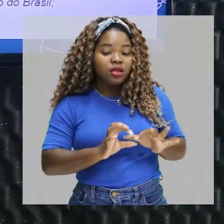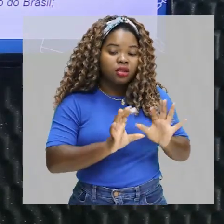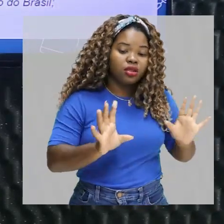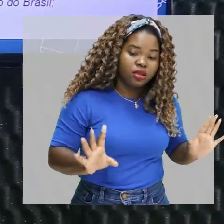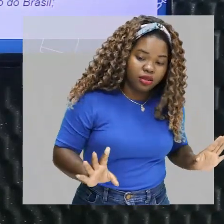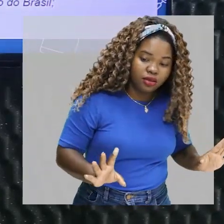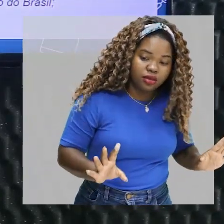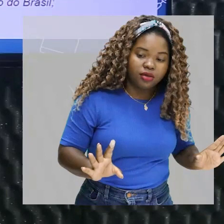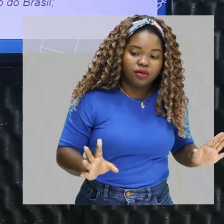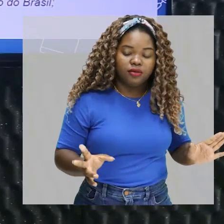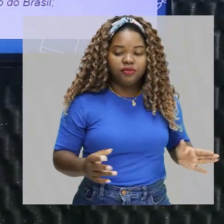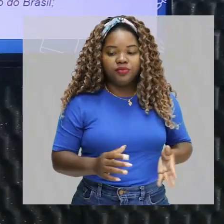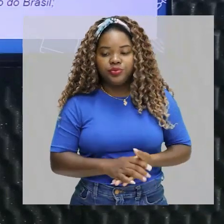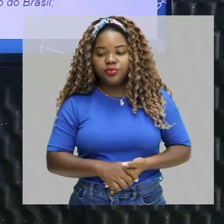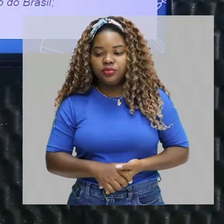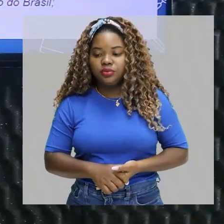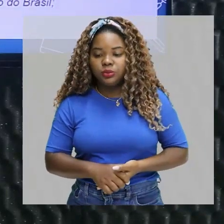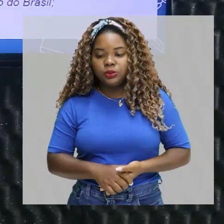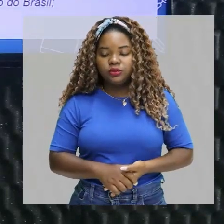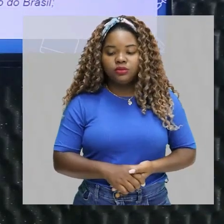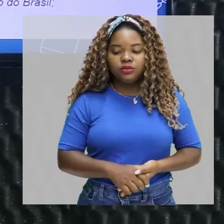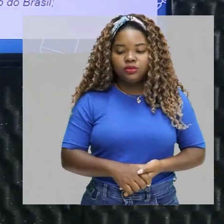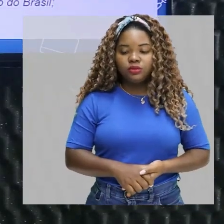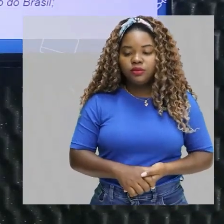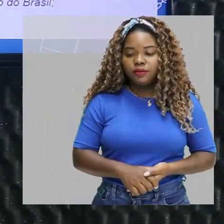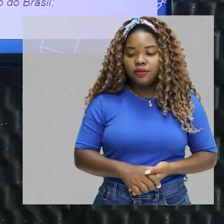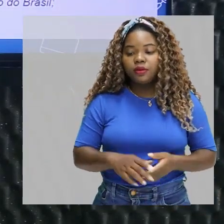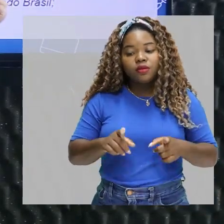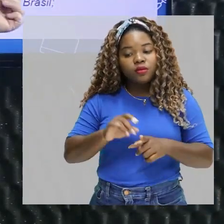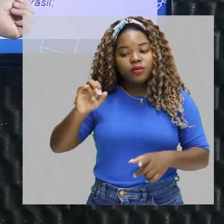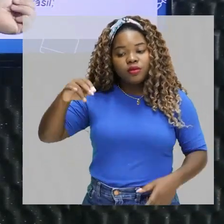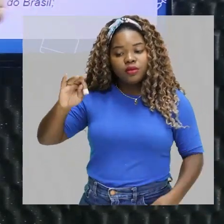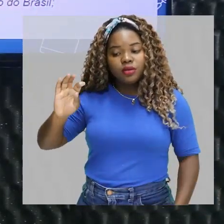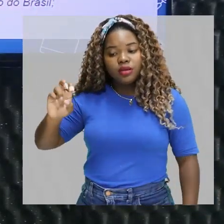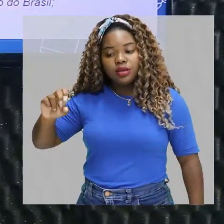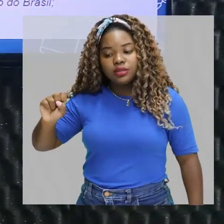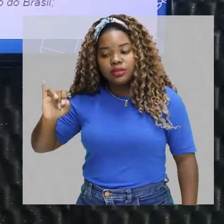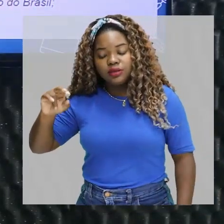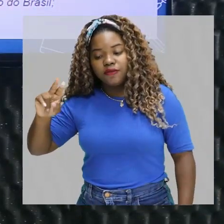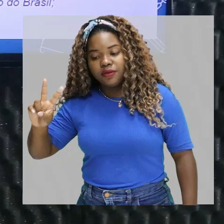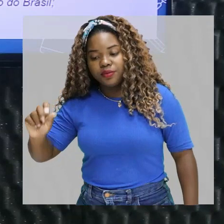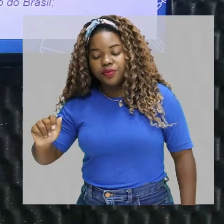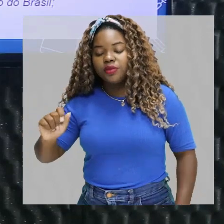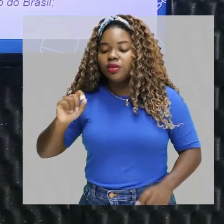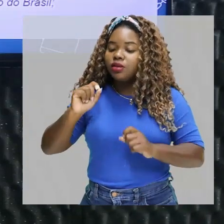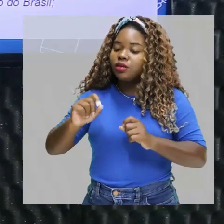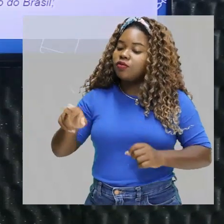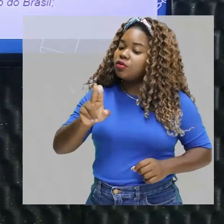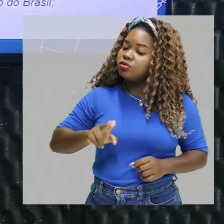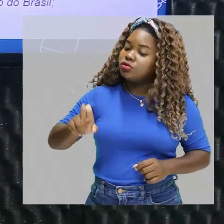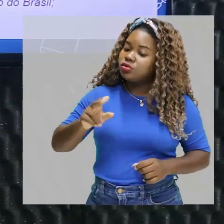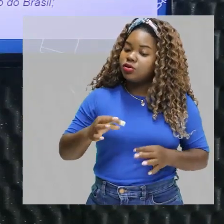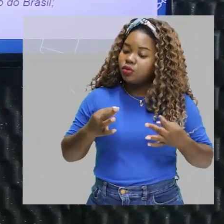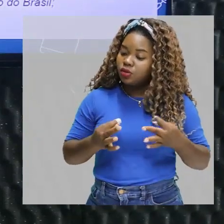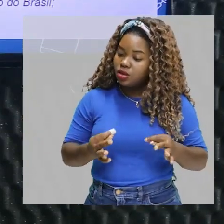ou seja ele vai ela se movimentar mais ele tem uma carne mais musculosa tá certo mas nós temos também a pecuária intensiva que aquela que vai utilizar